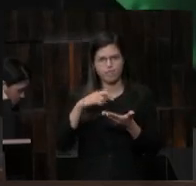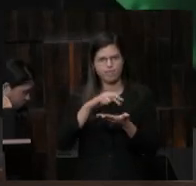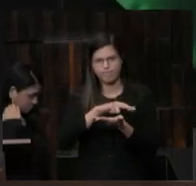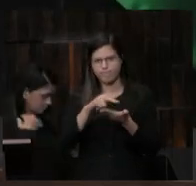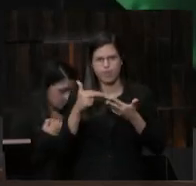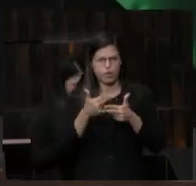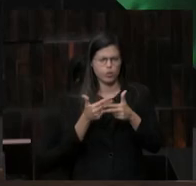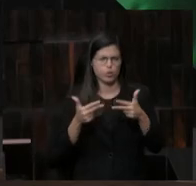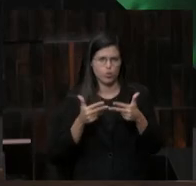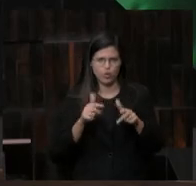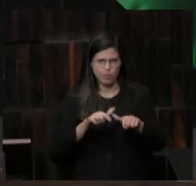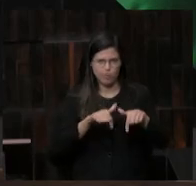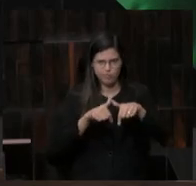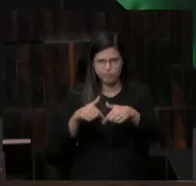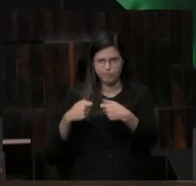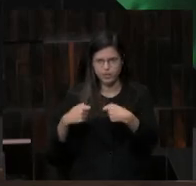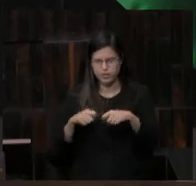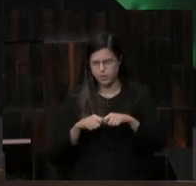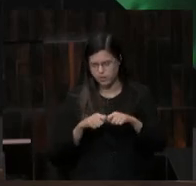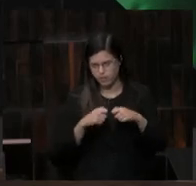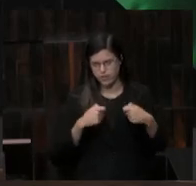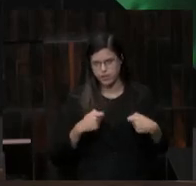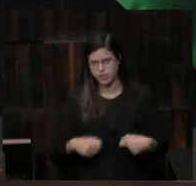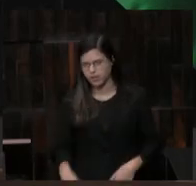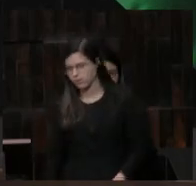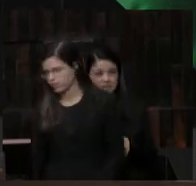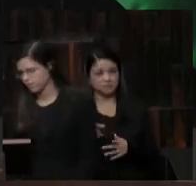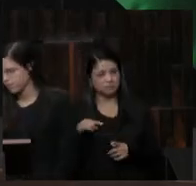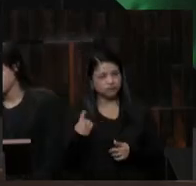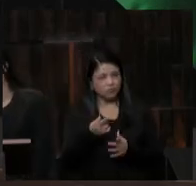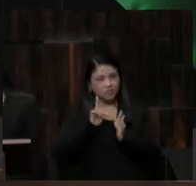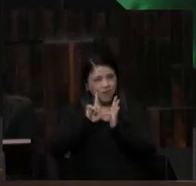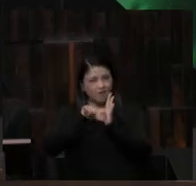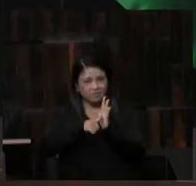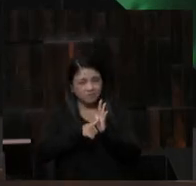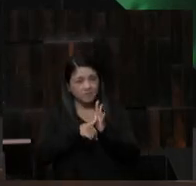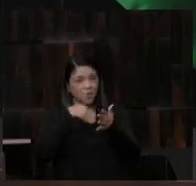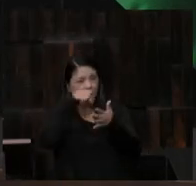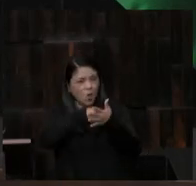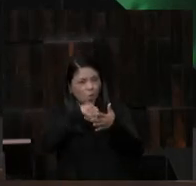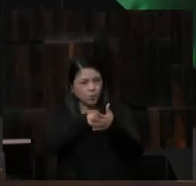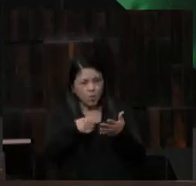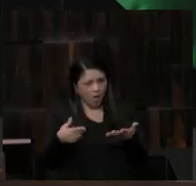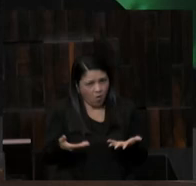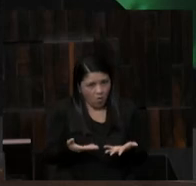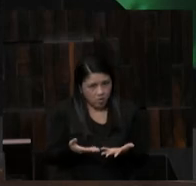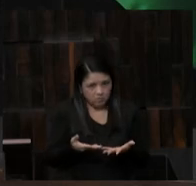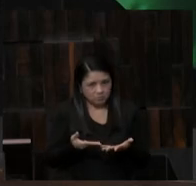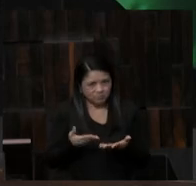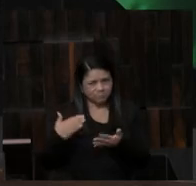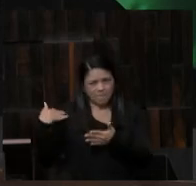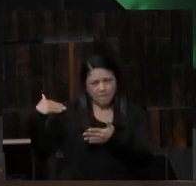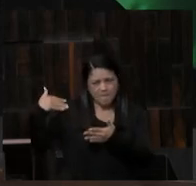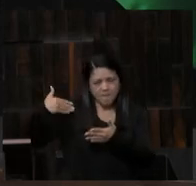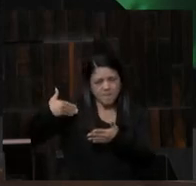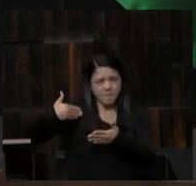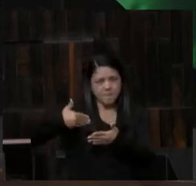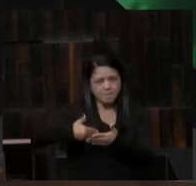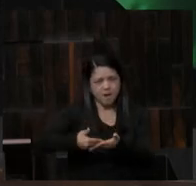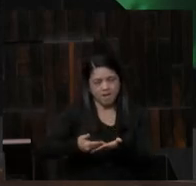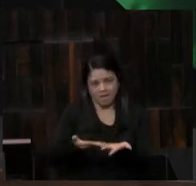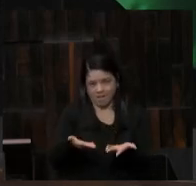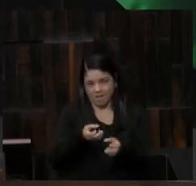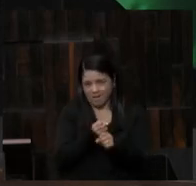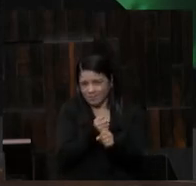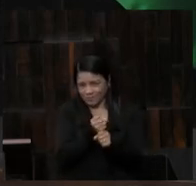fazer, a gente sabe disso, estamos atrasados, porque essa luta não é de agora, essa luta vem de muitos anos.